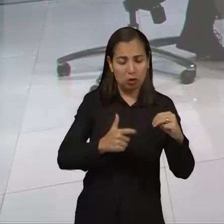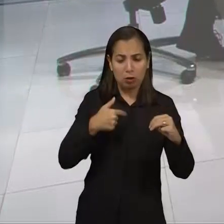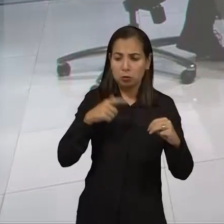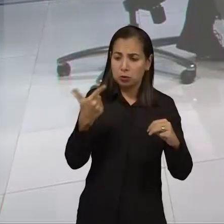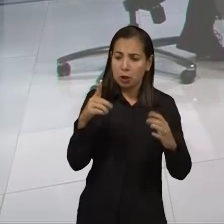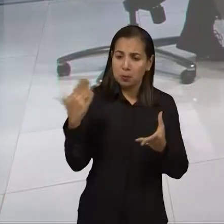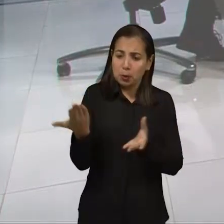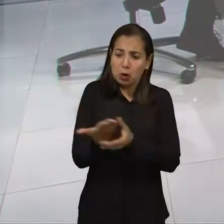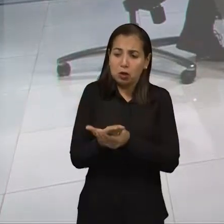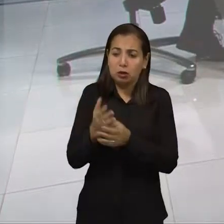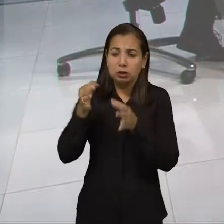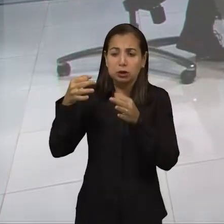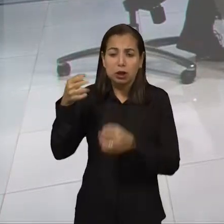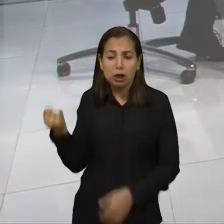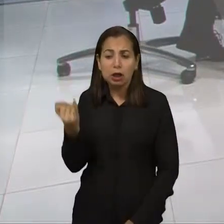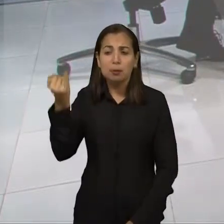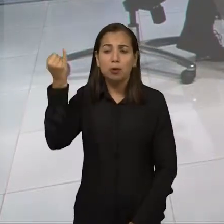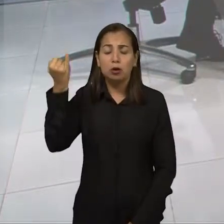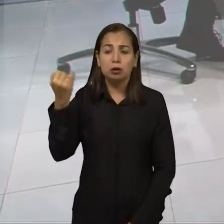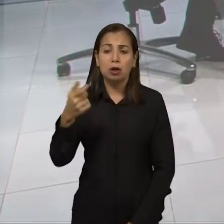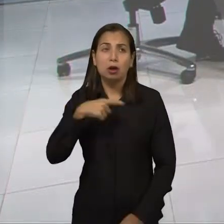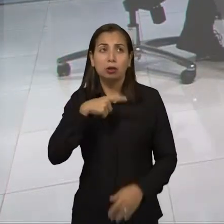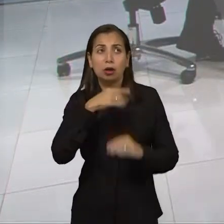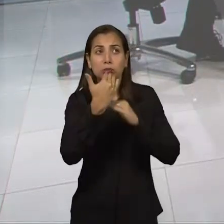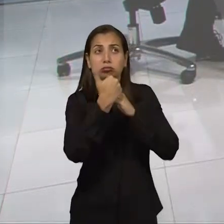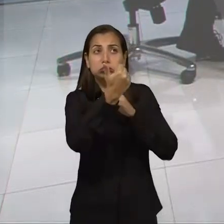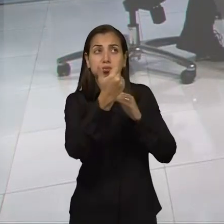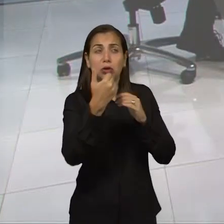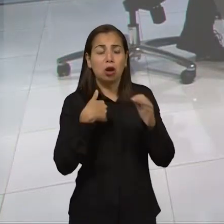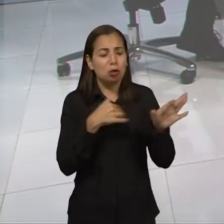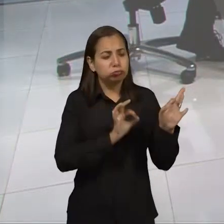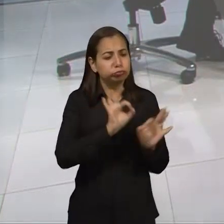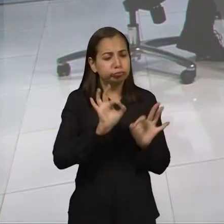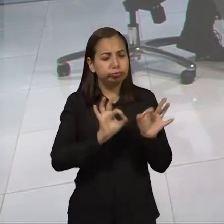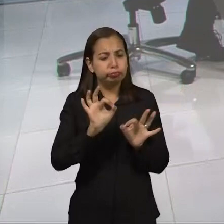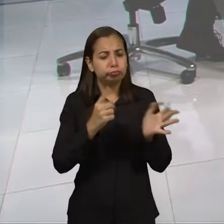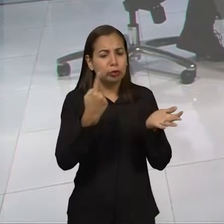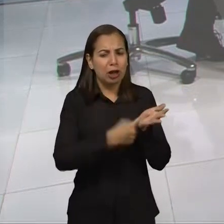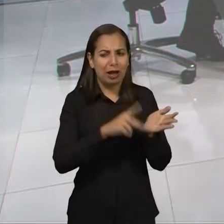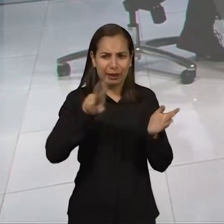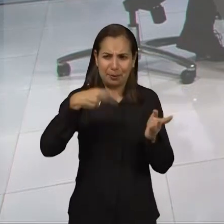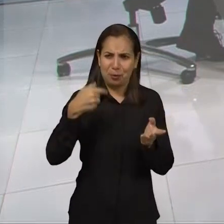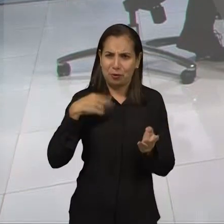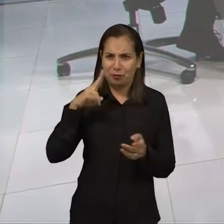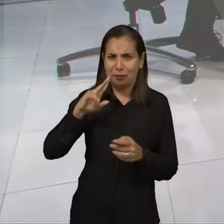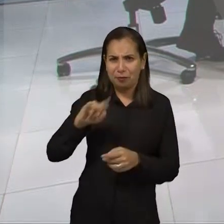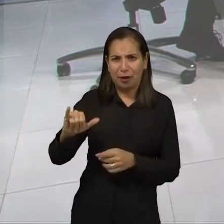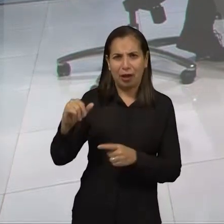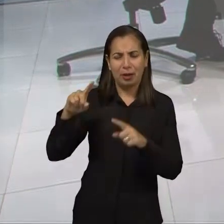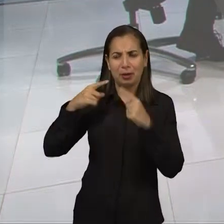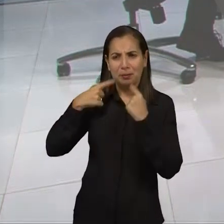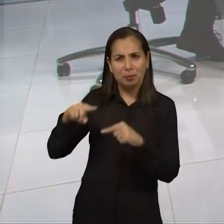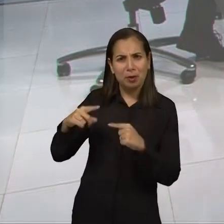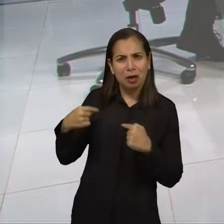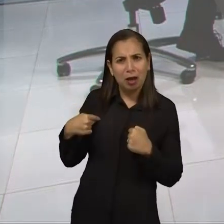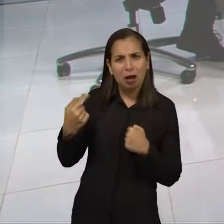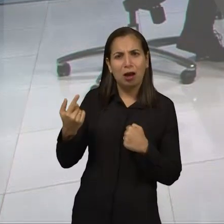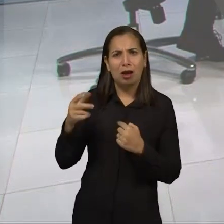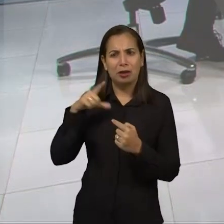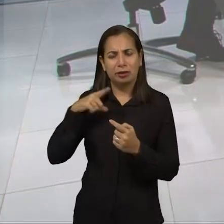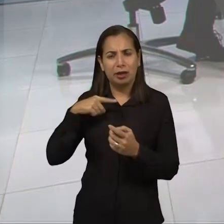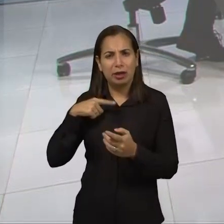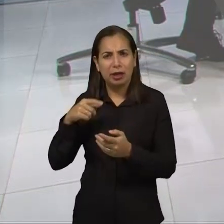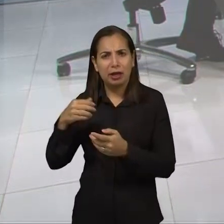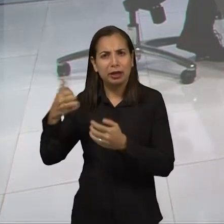sendo chamado para uma condecoração, me organizo para ir. E depois vou ser punido, ou vou ser criticado, como a imprensa, no outro dia, a imprensa